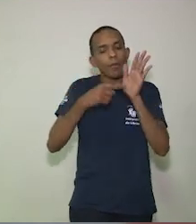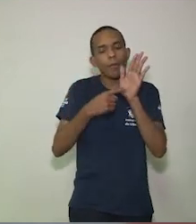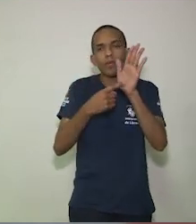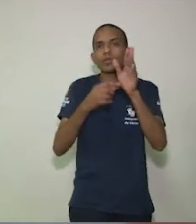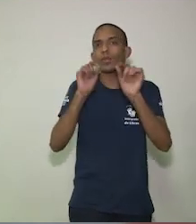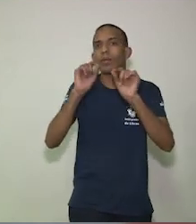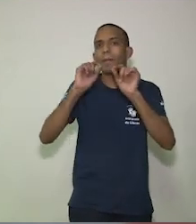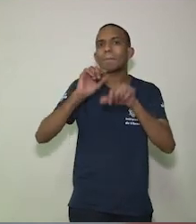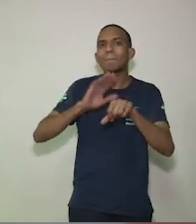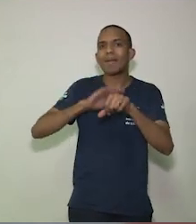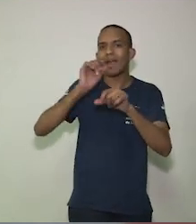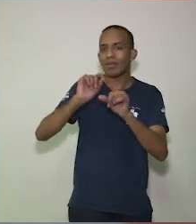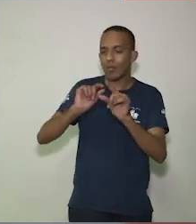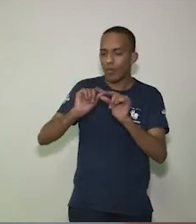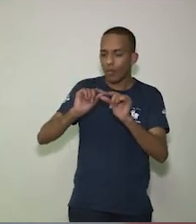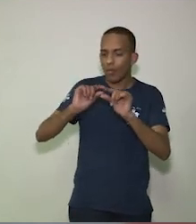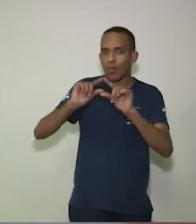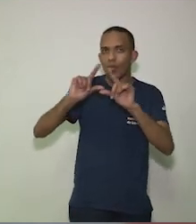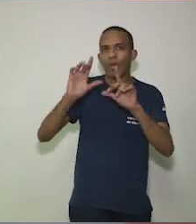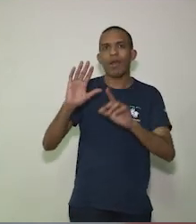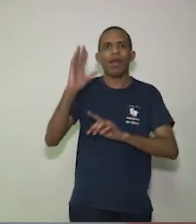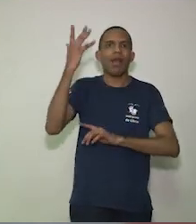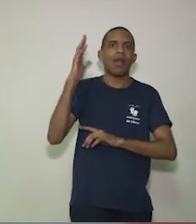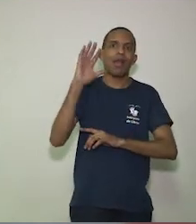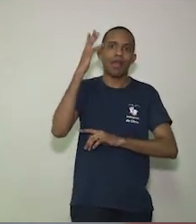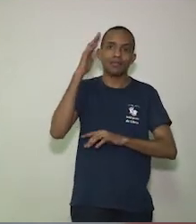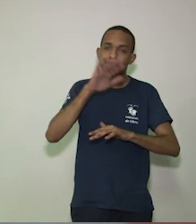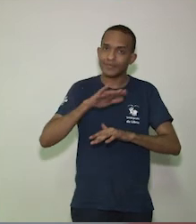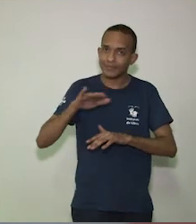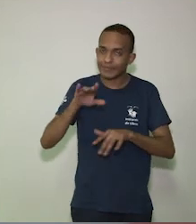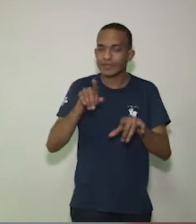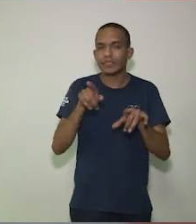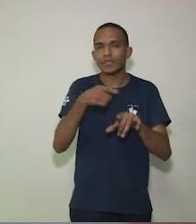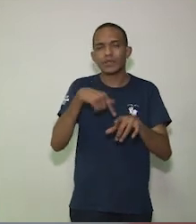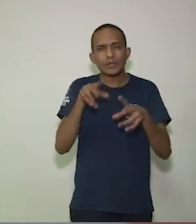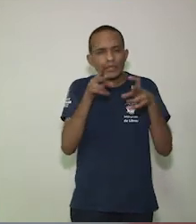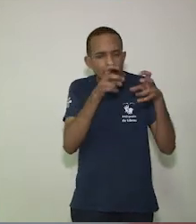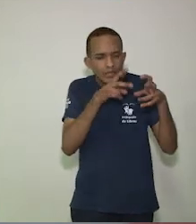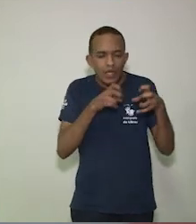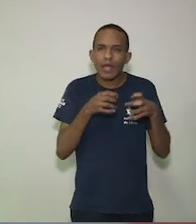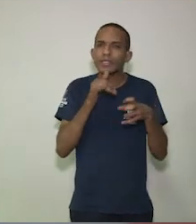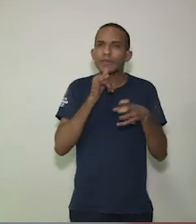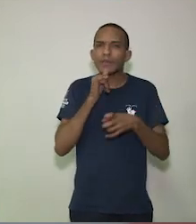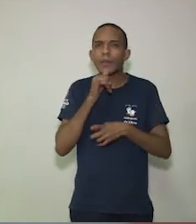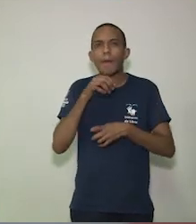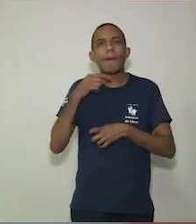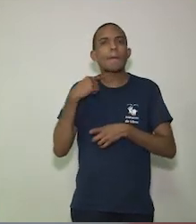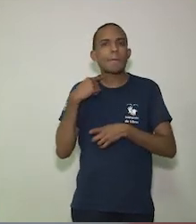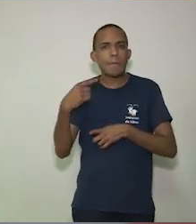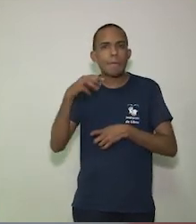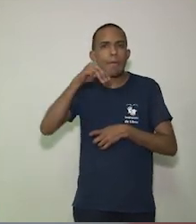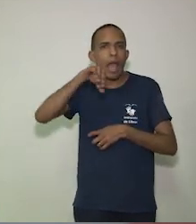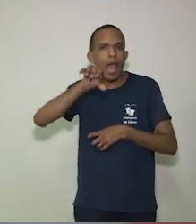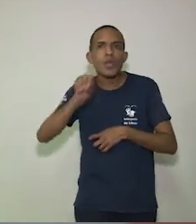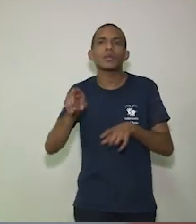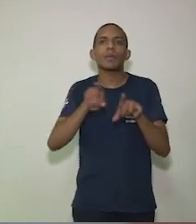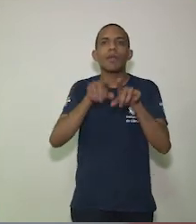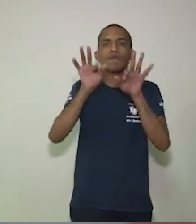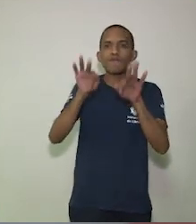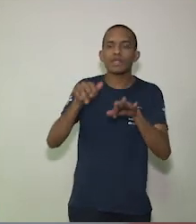o aumento de casos, quando a gente verifica o início de maio com o fim de